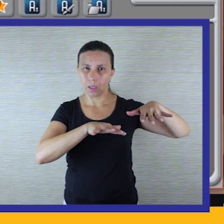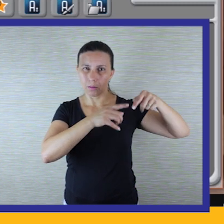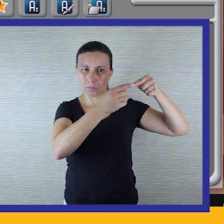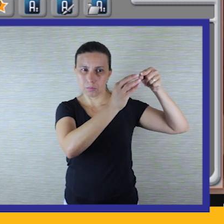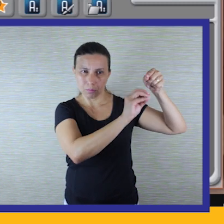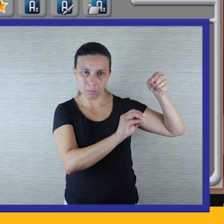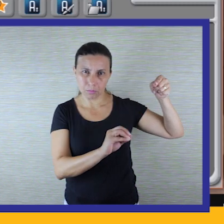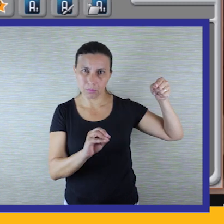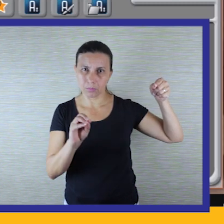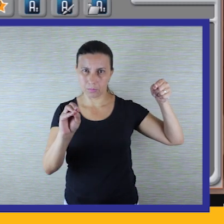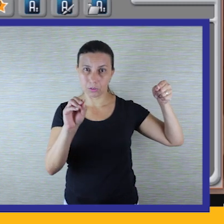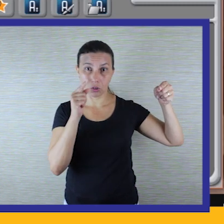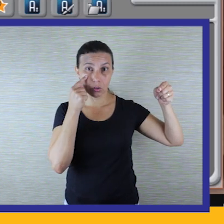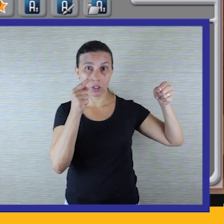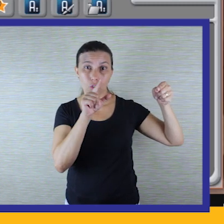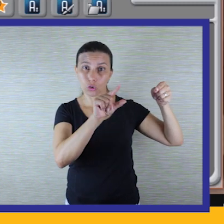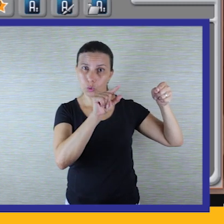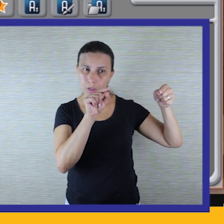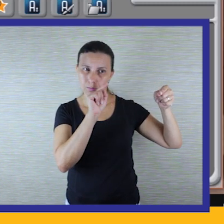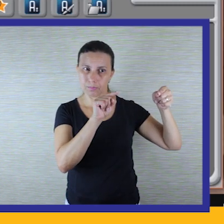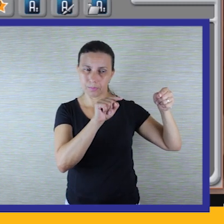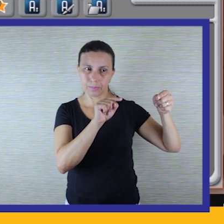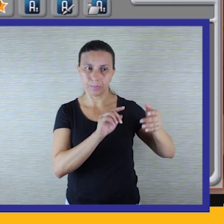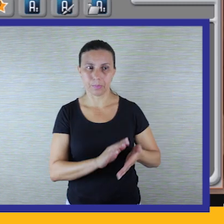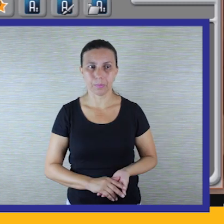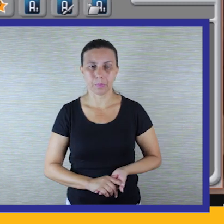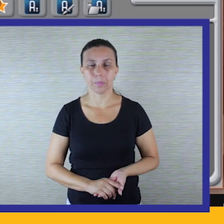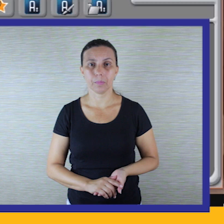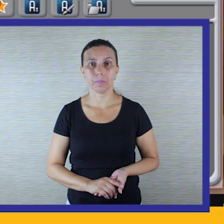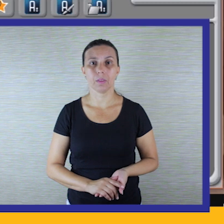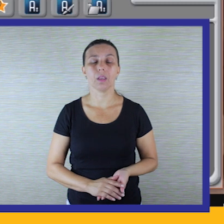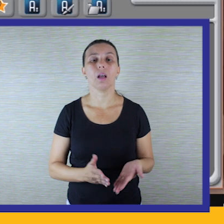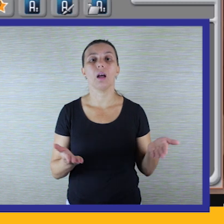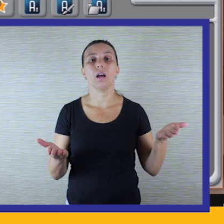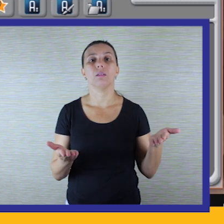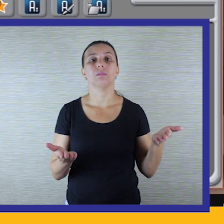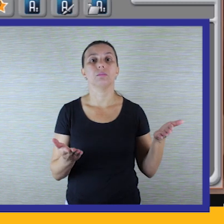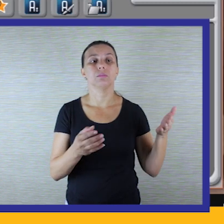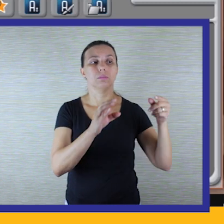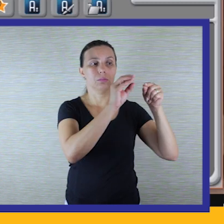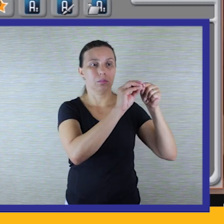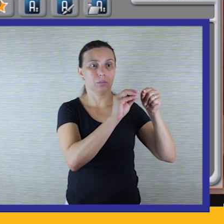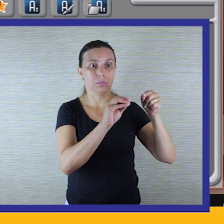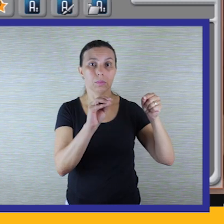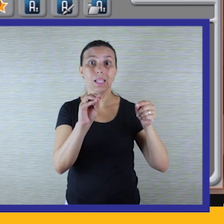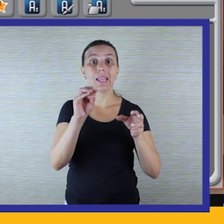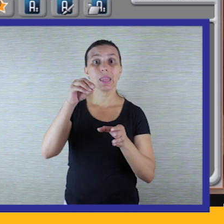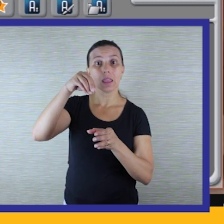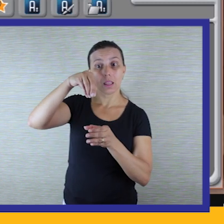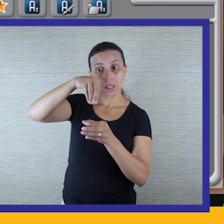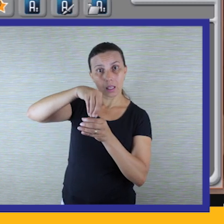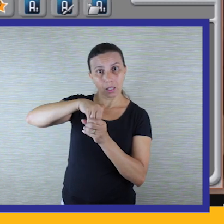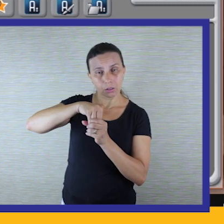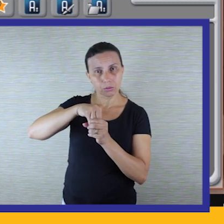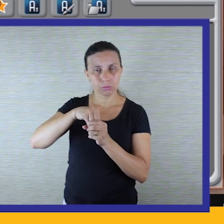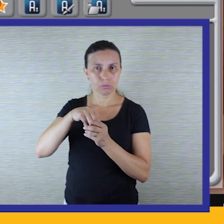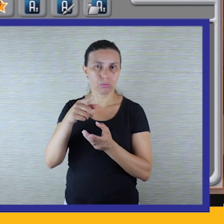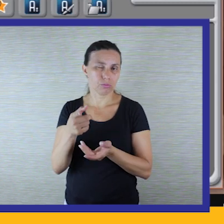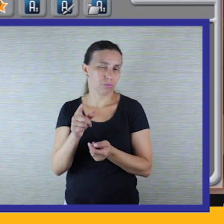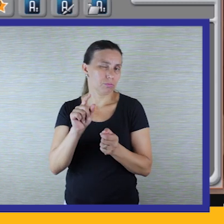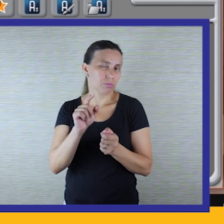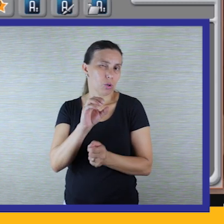para a nossa área de trabalho. Agora, vamos inseri-lo dentro de um operador para realizar a